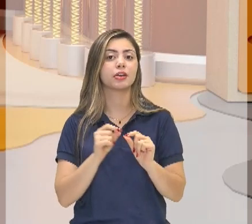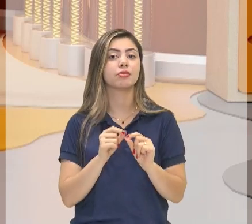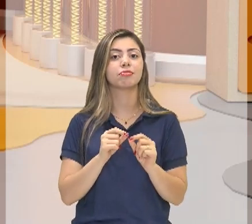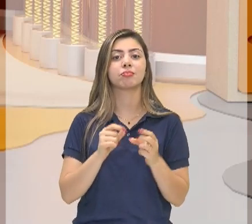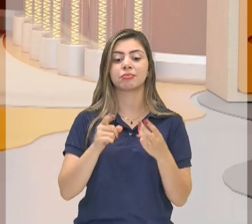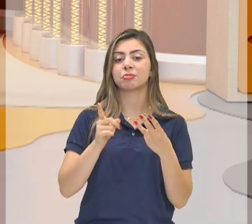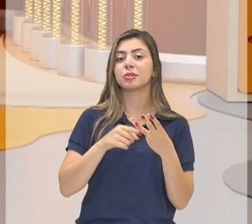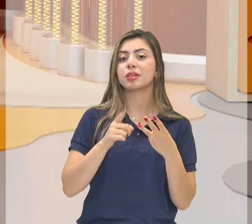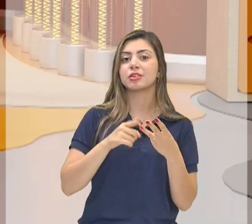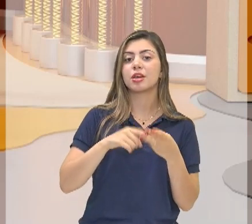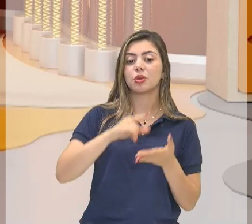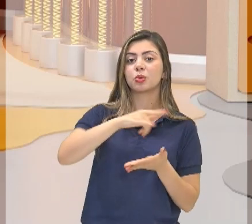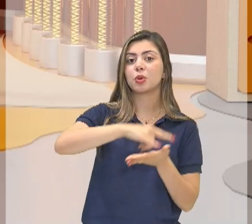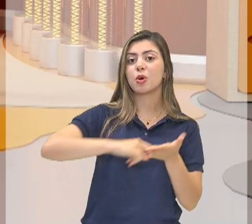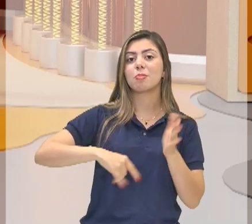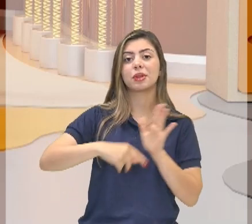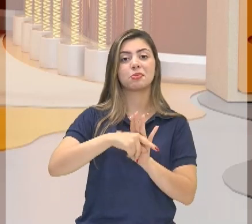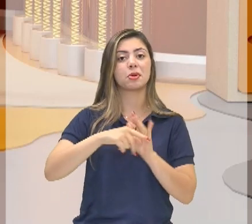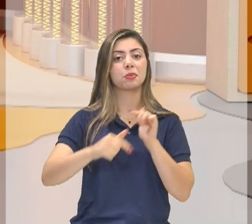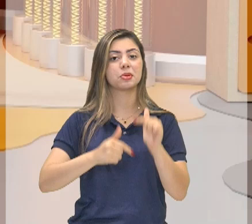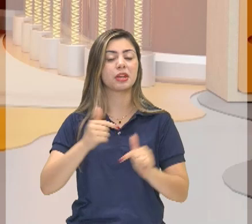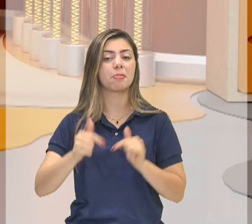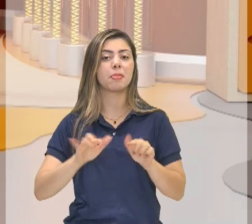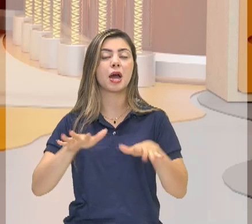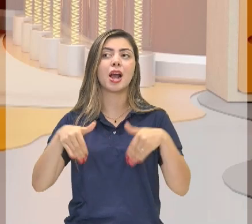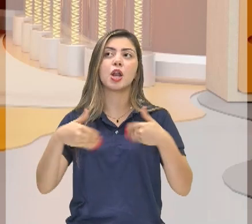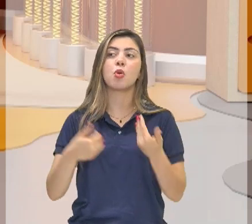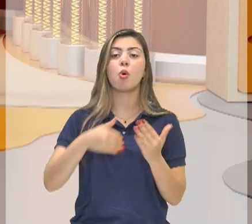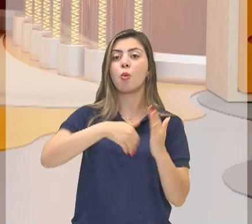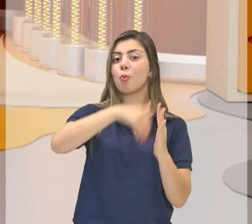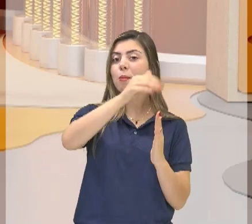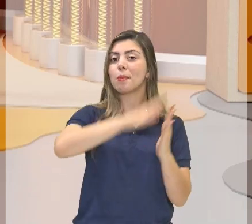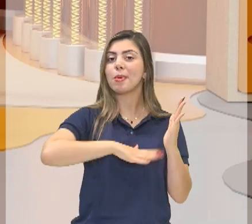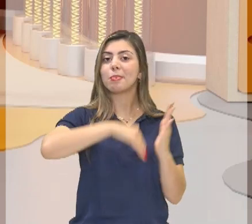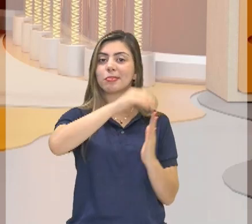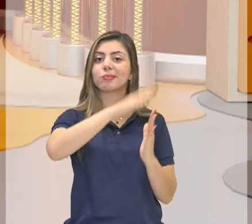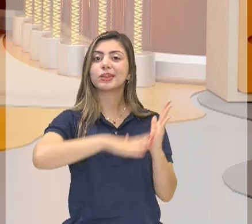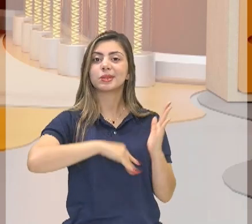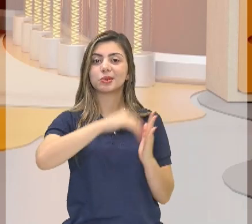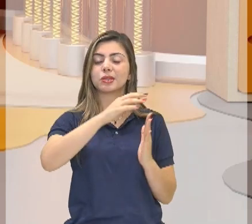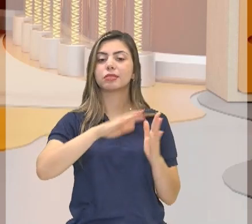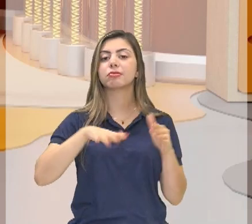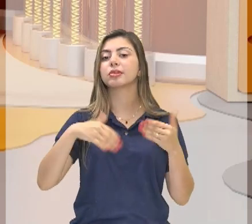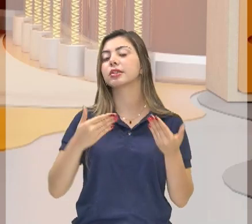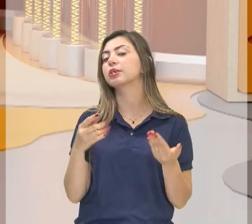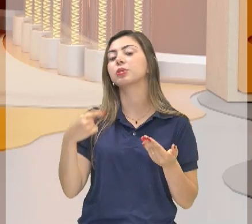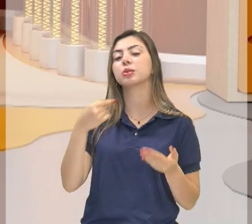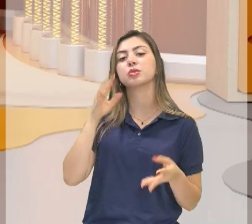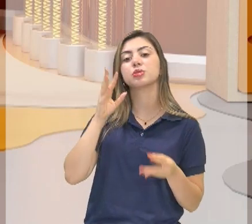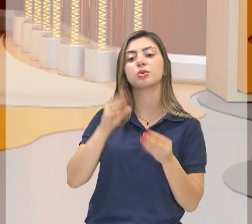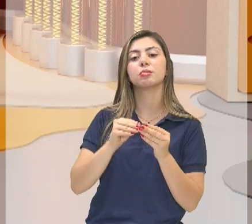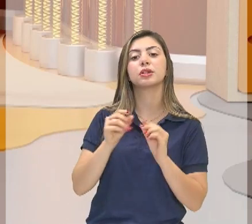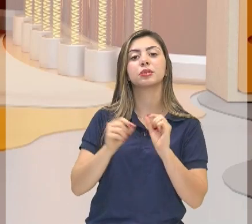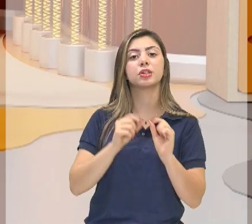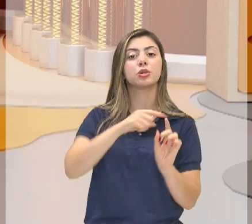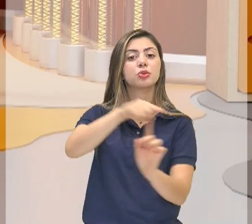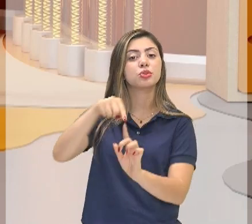de trabalho ou uma pintura. Então você compreende que as fontes históricas, elas